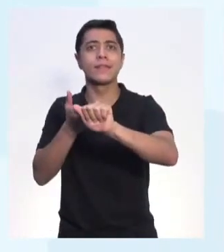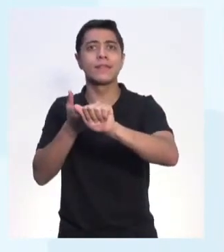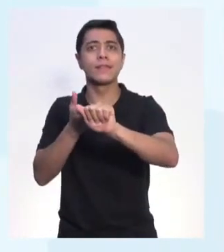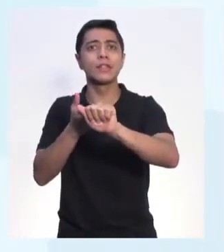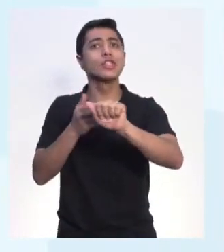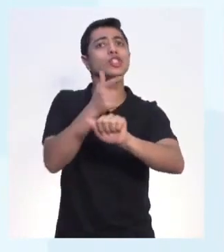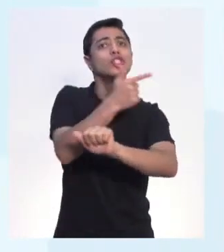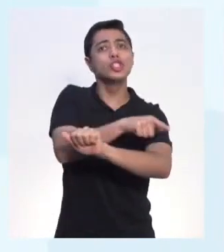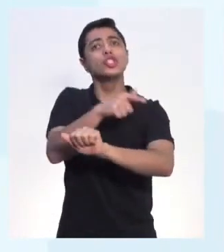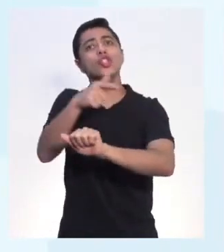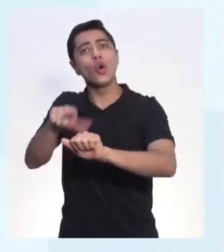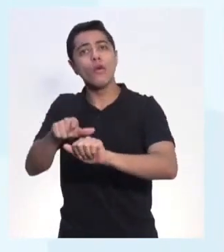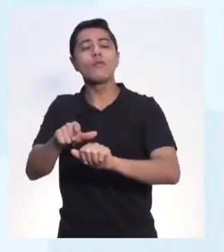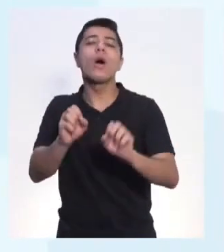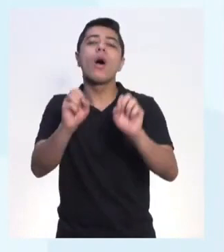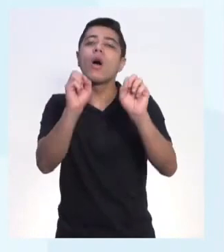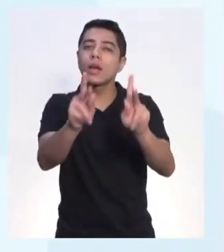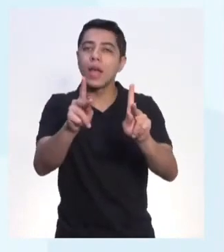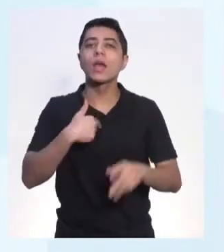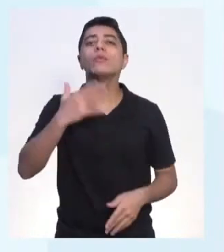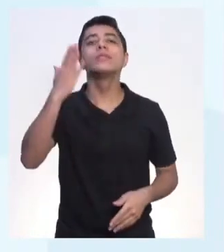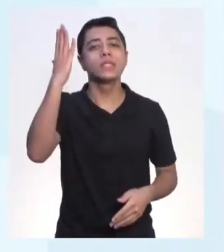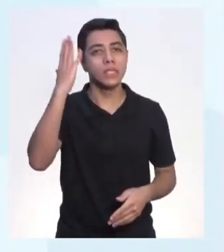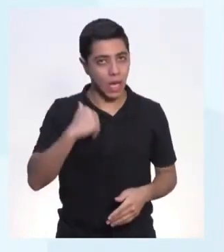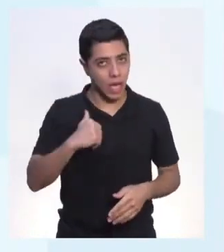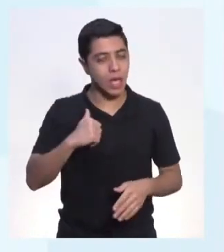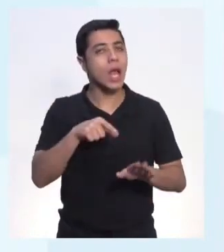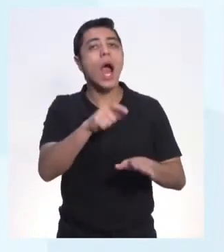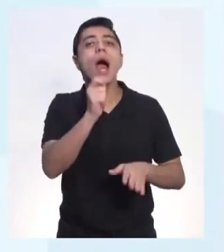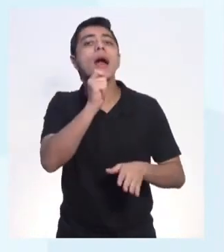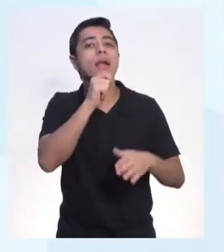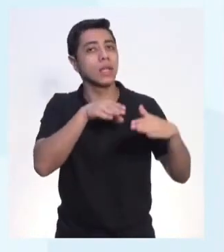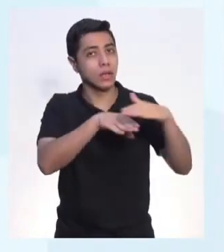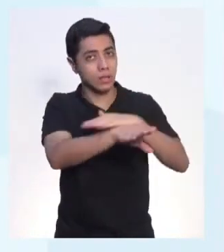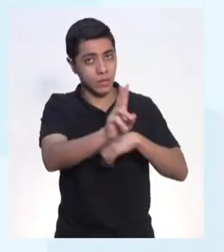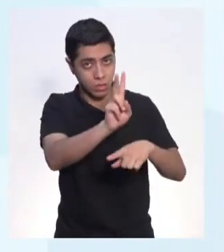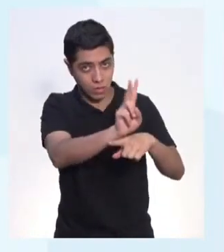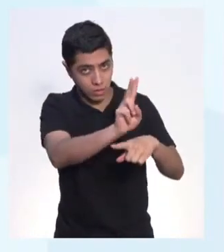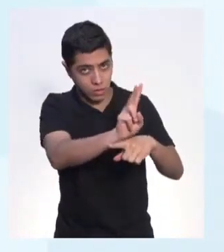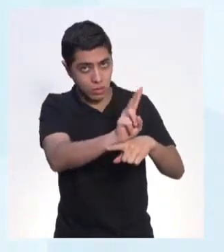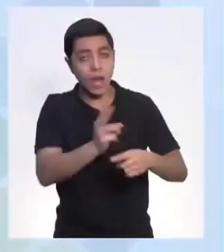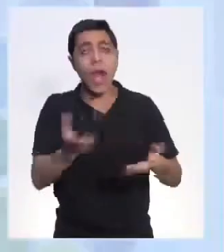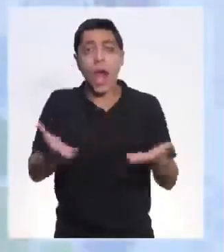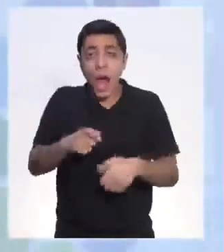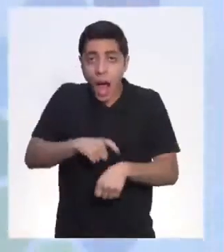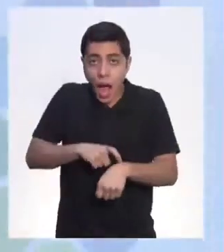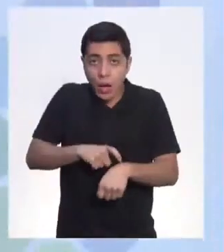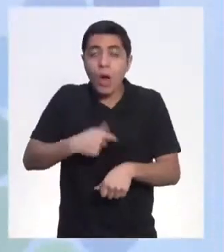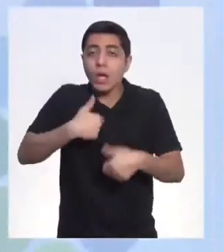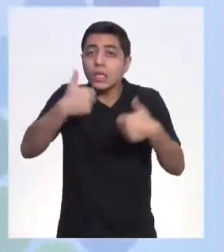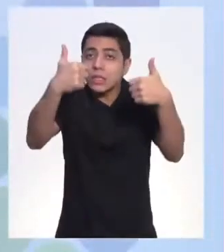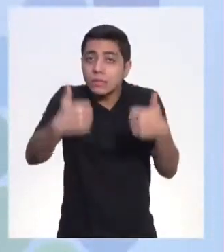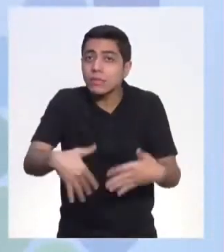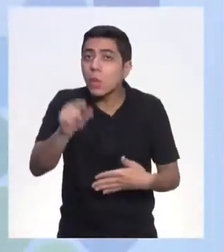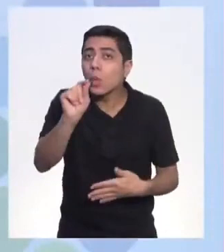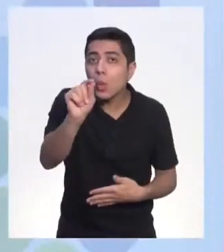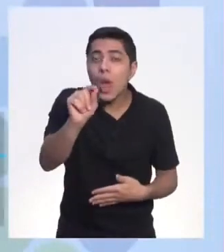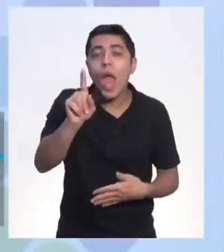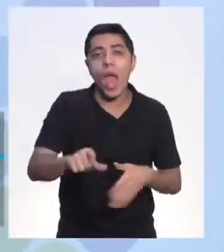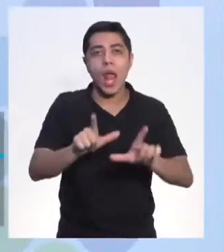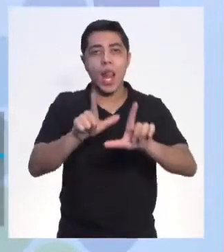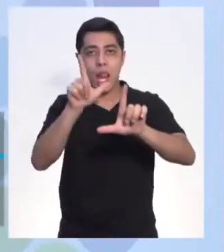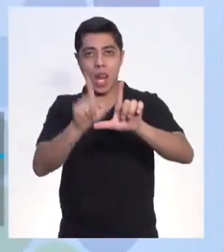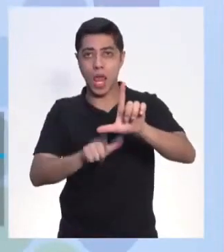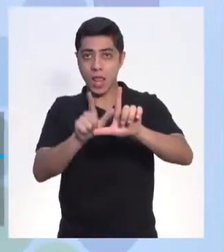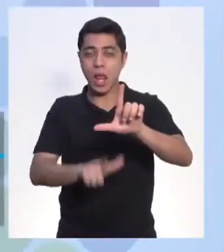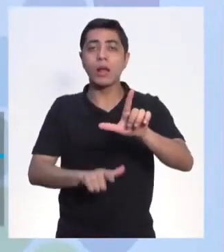os anagramas de palavras que não têm letras repetidas. Ok, pessoal? Depois